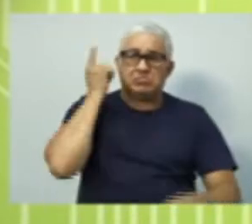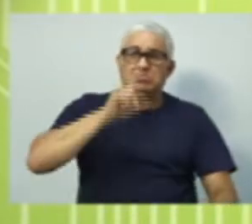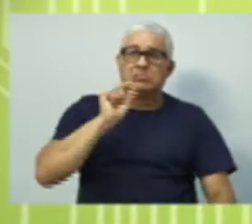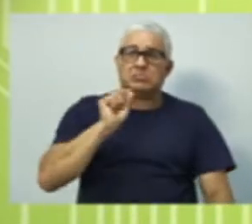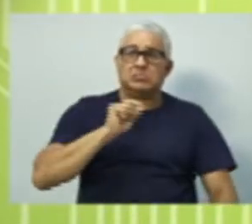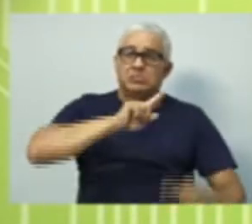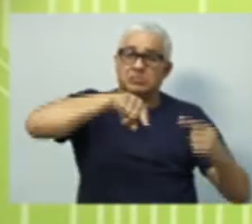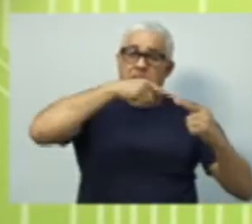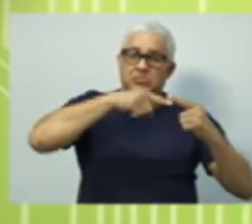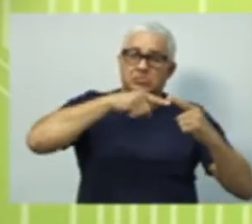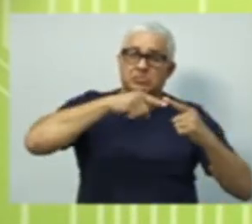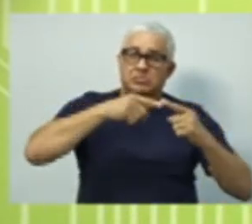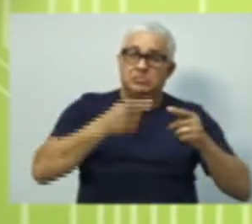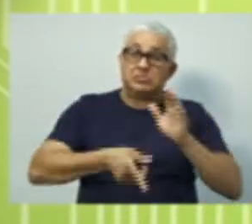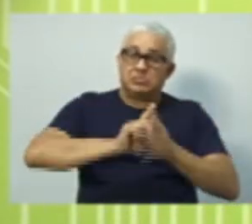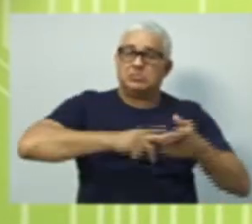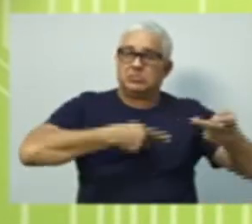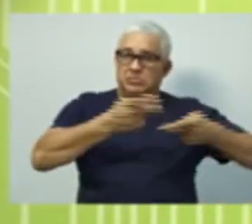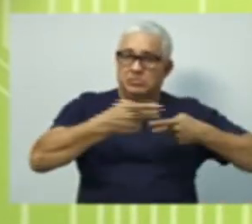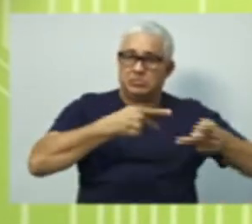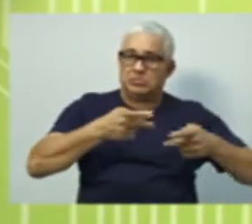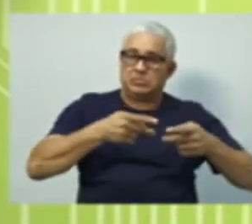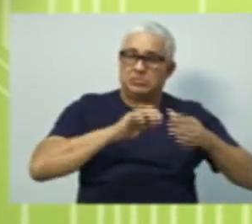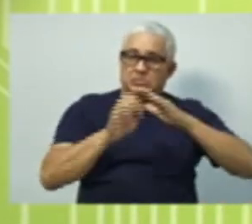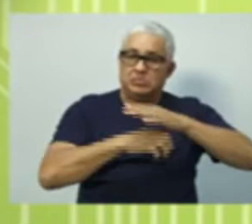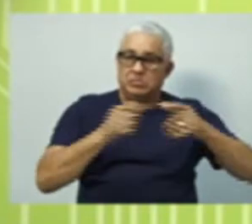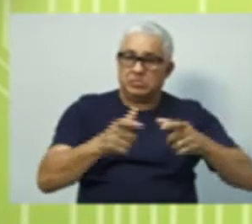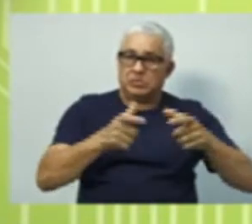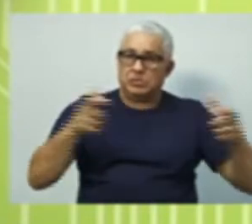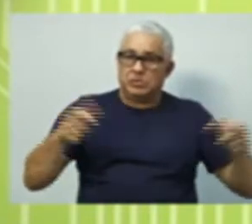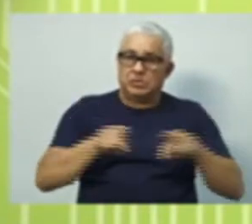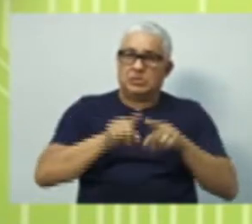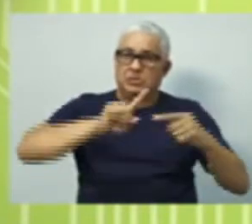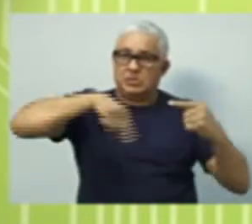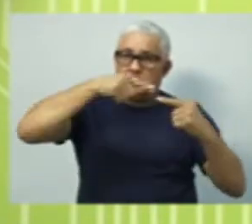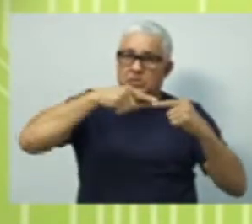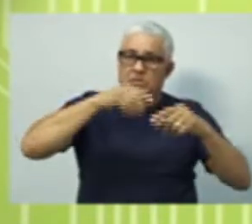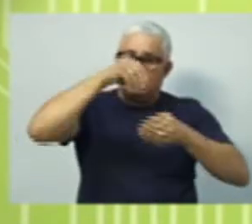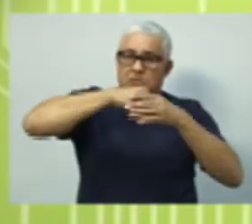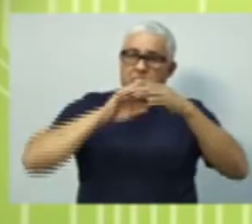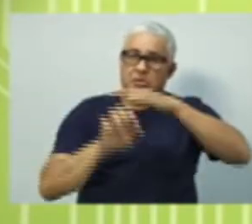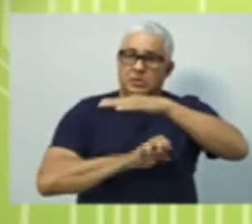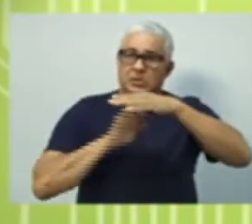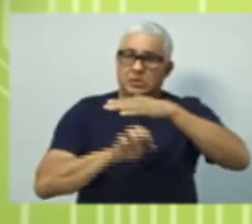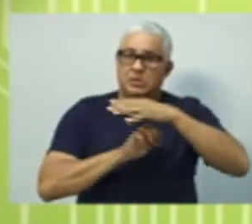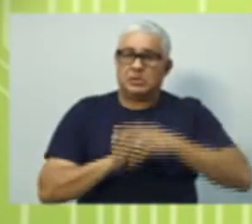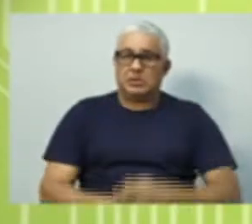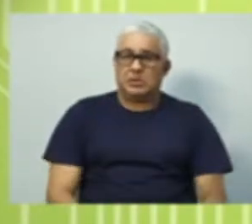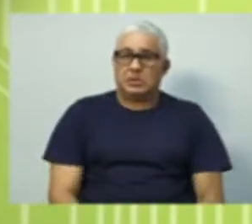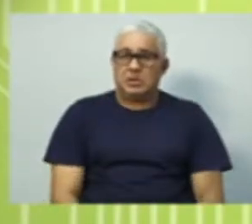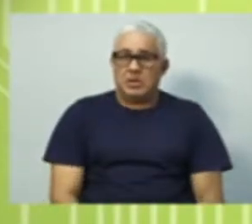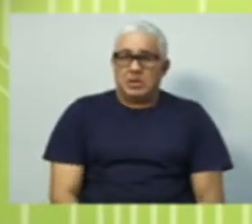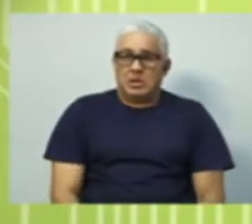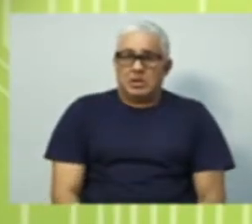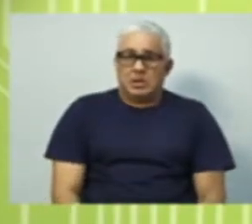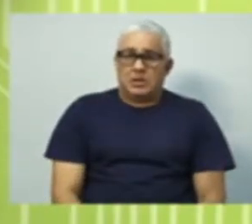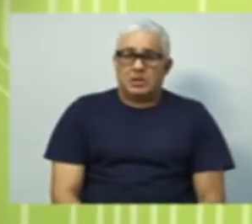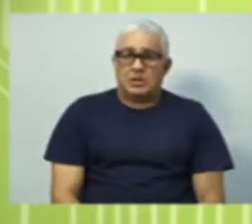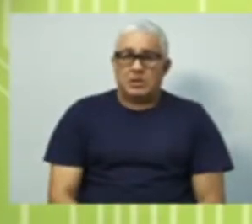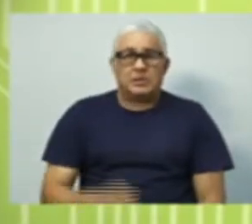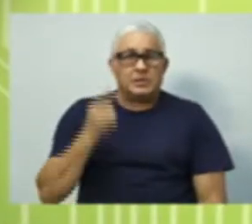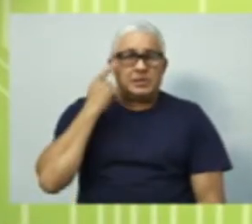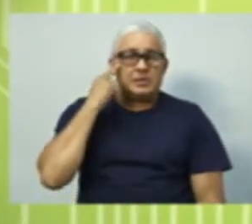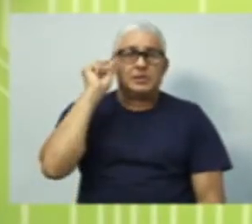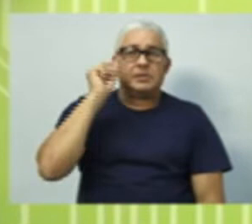Os objetivos traçados, né? O crescimento da empresa ou a meta da empresa dentro daquele ciclo, dentro daquele período. Imagine